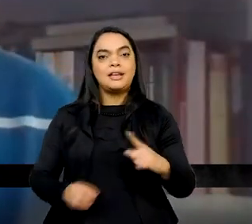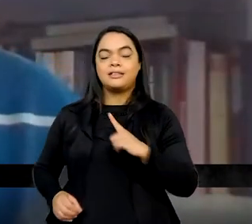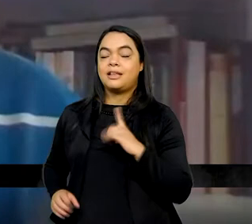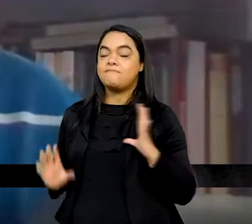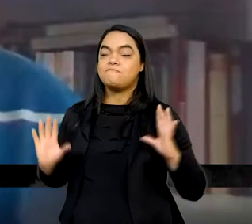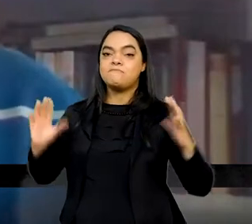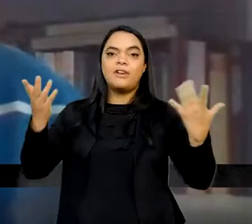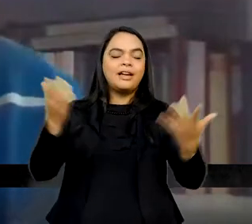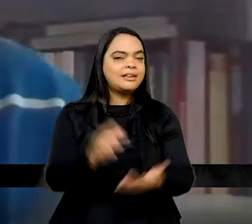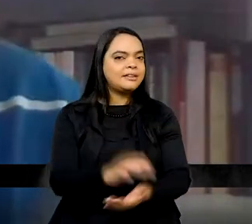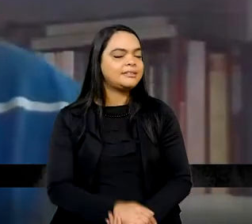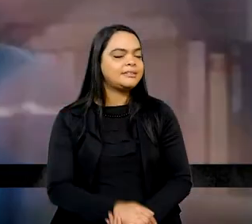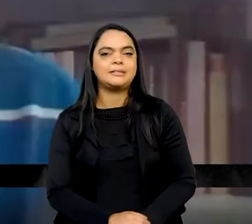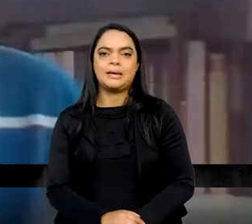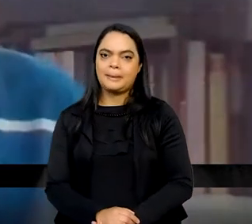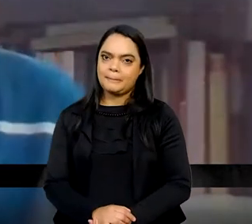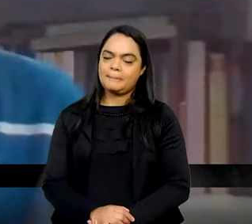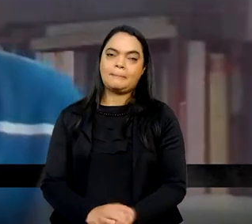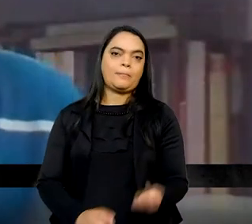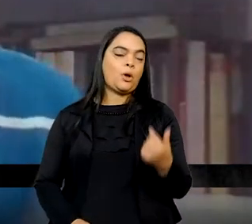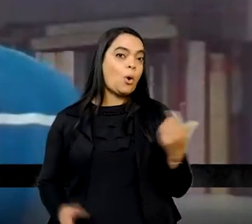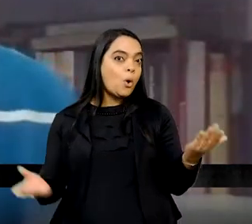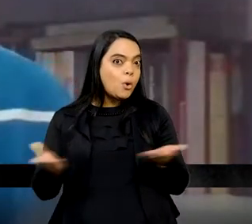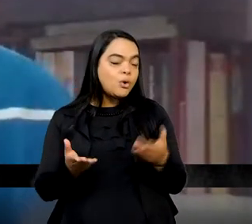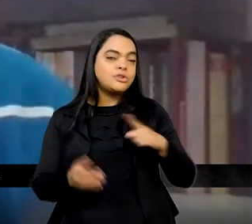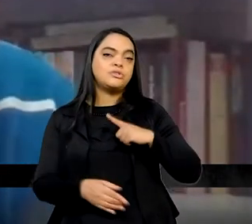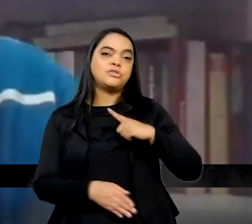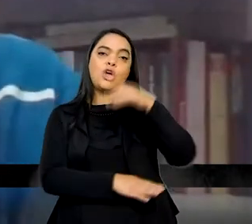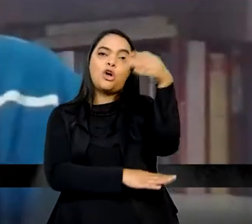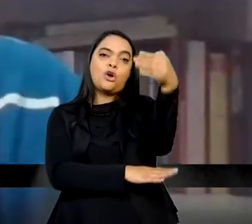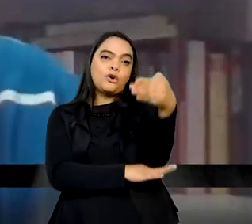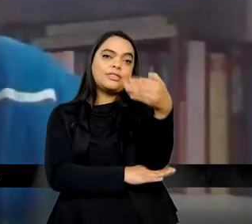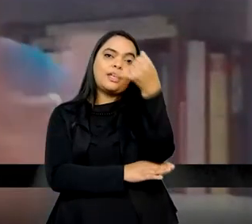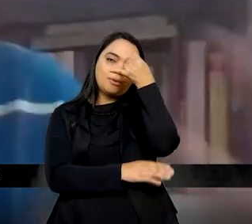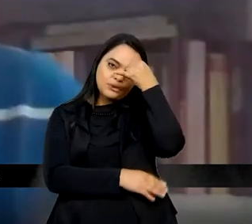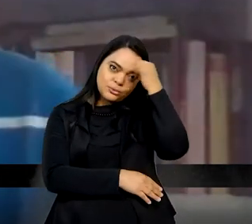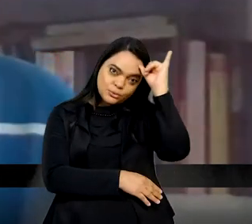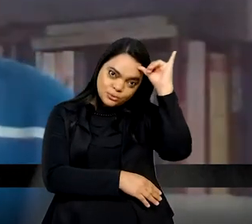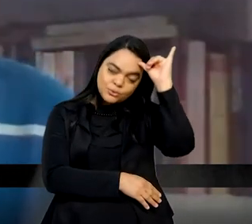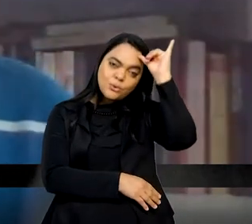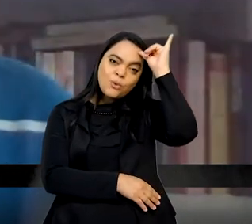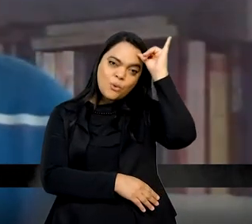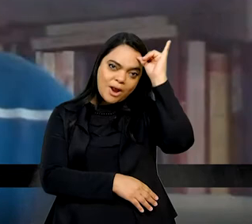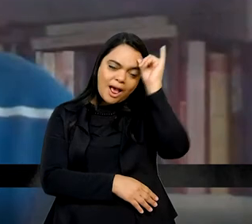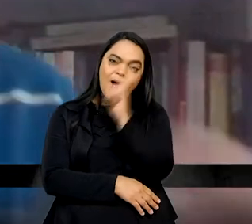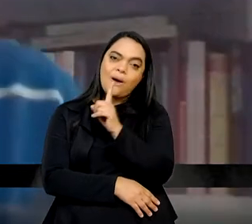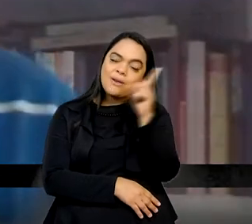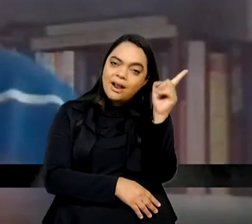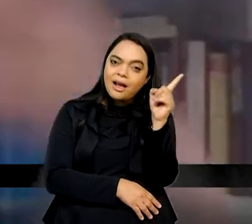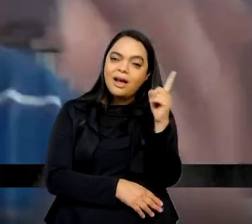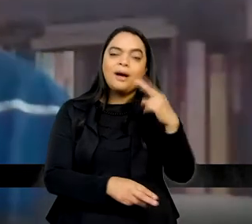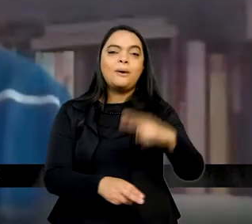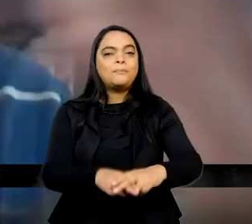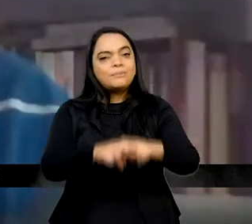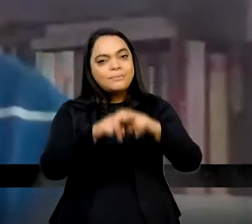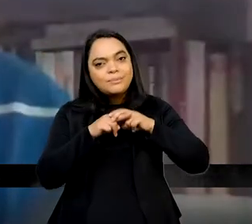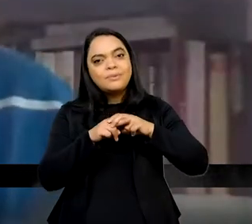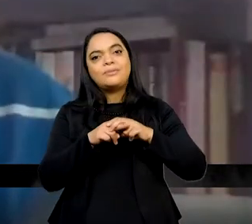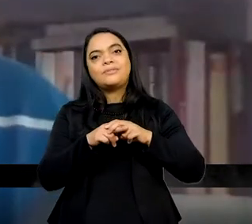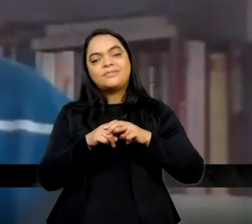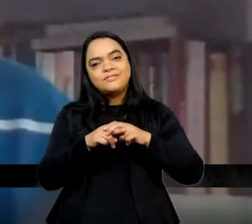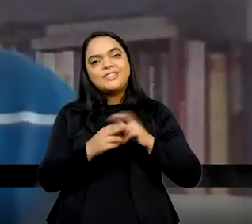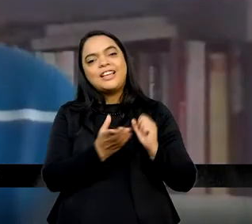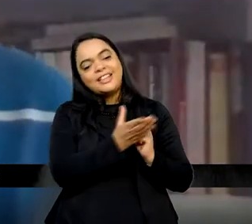e hoje não sei quantos hotéis rurais, na zona urbana e na zona rural, tudo por conta de